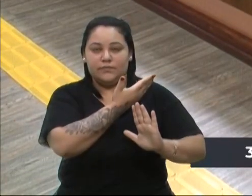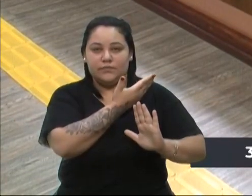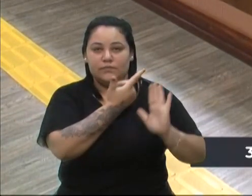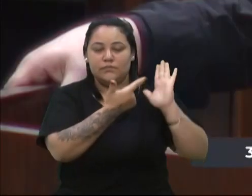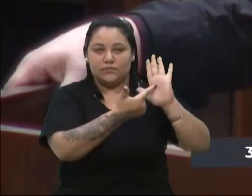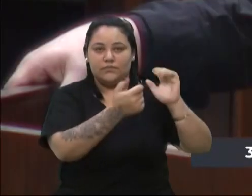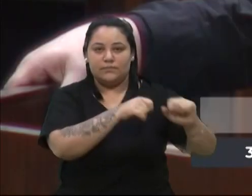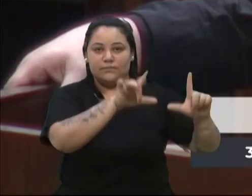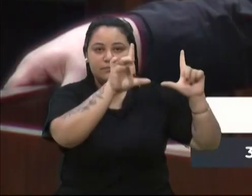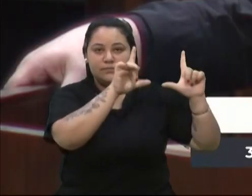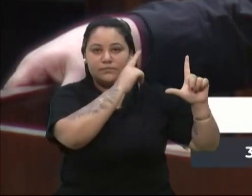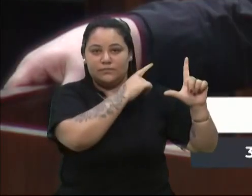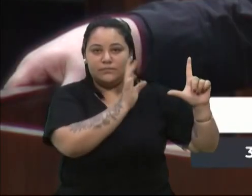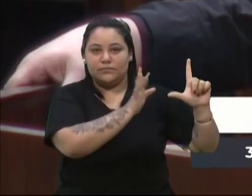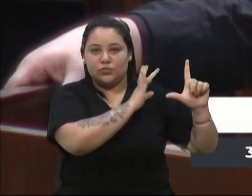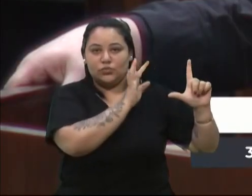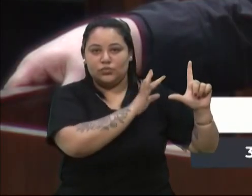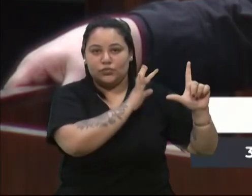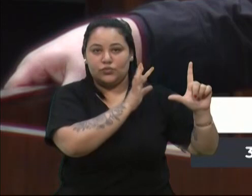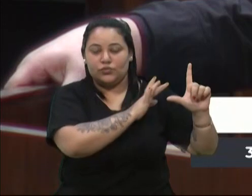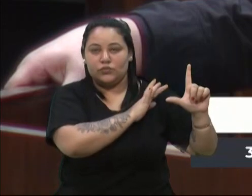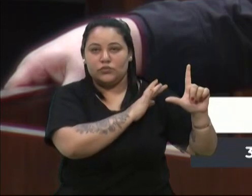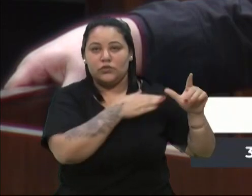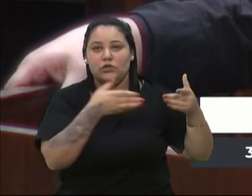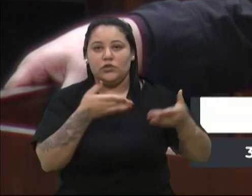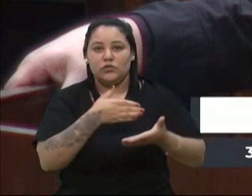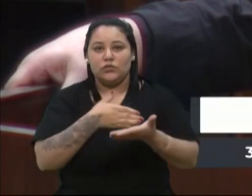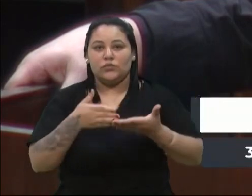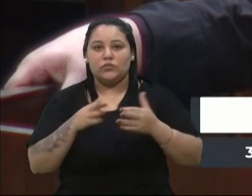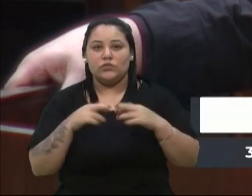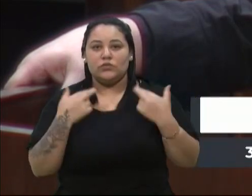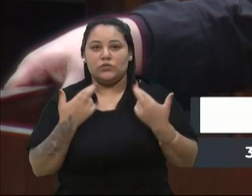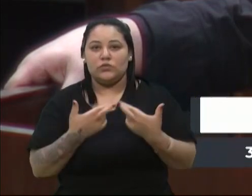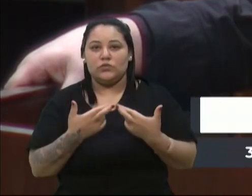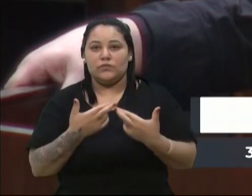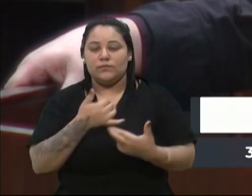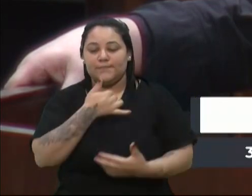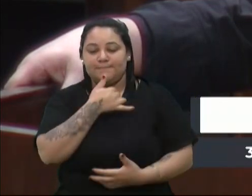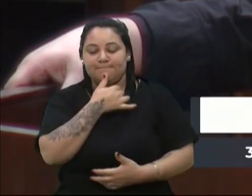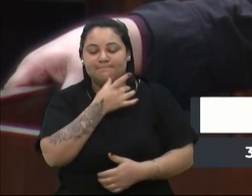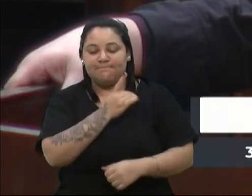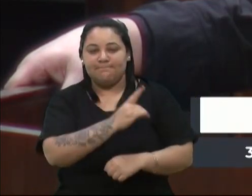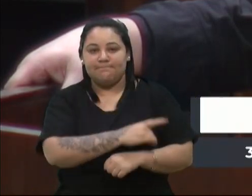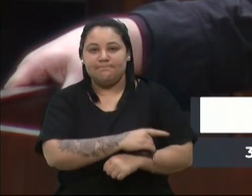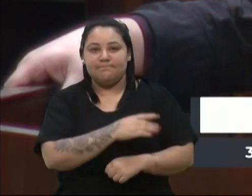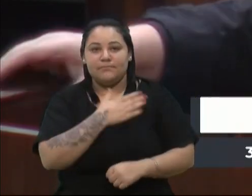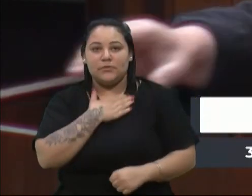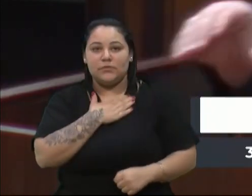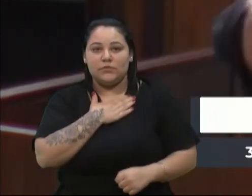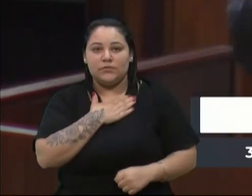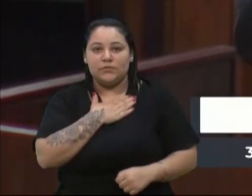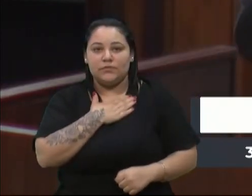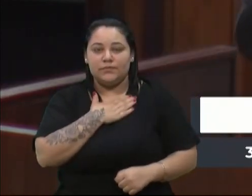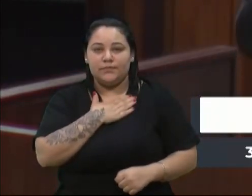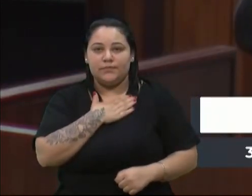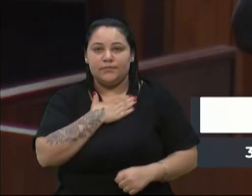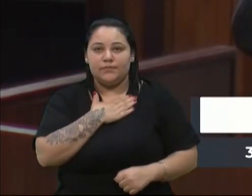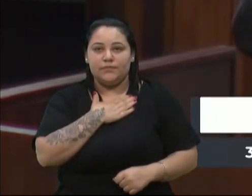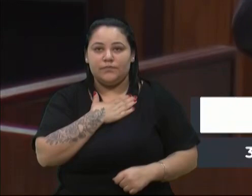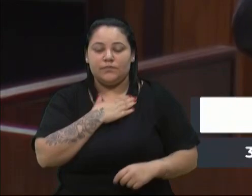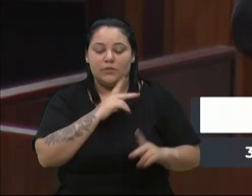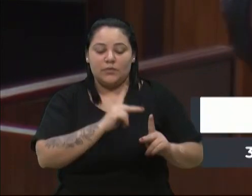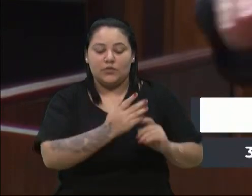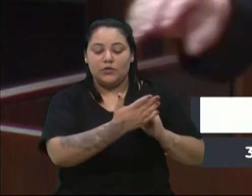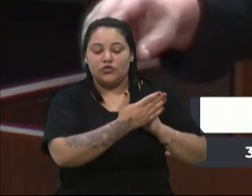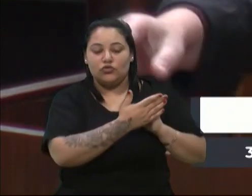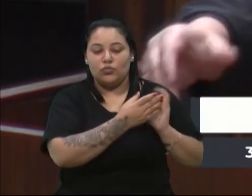fotos. E hoje, como eu iniciei essa sessão num dia triste para mim, porque é uma pessoa que ajudou muito o